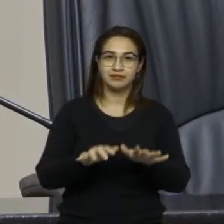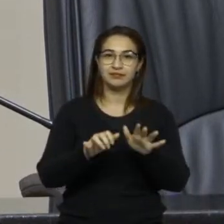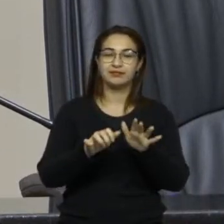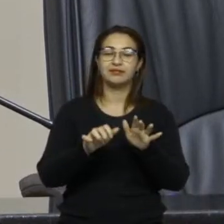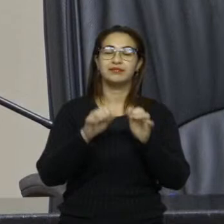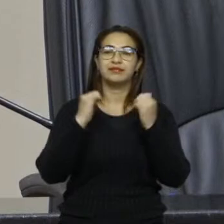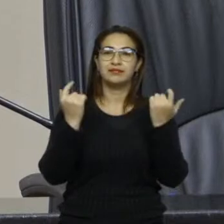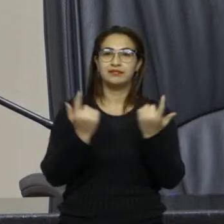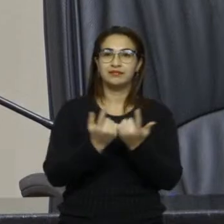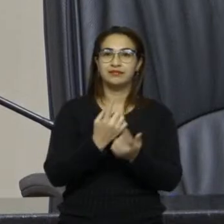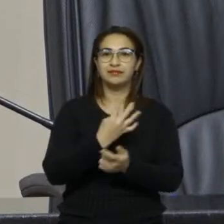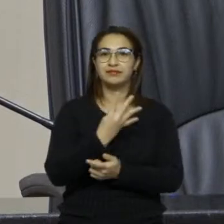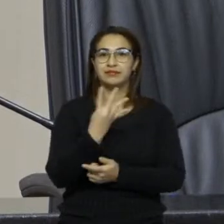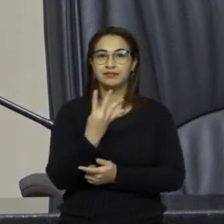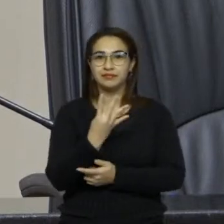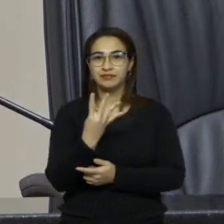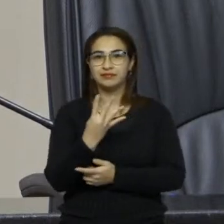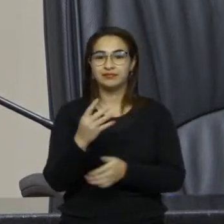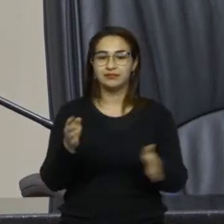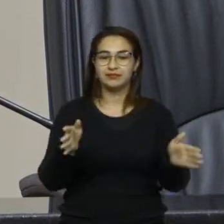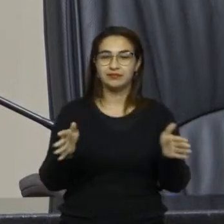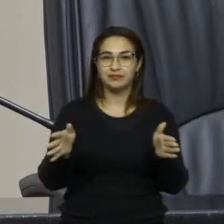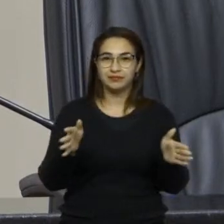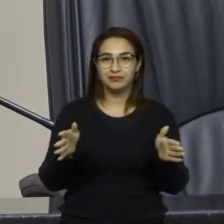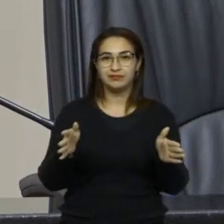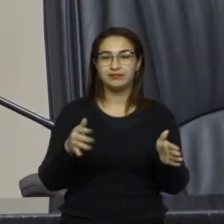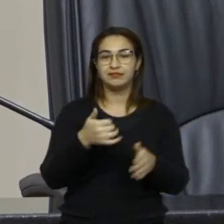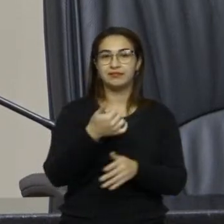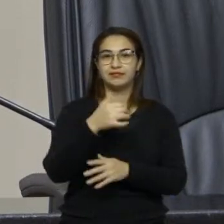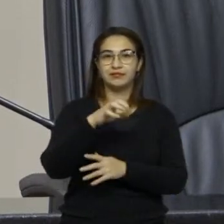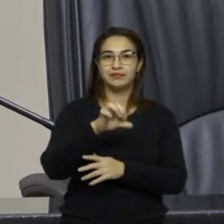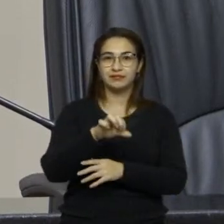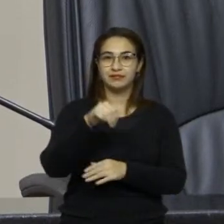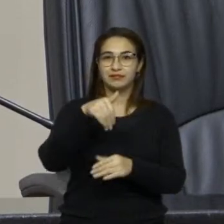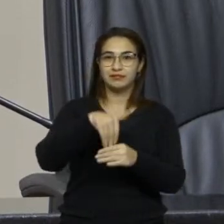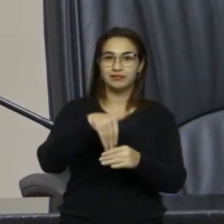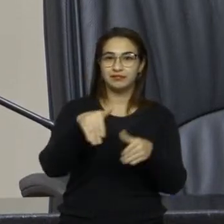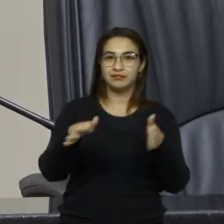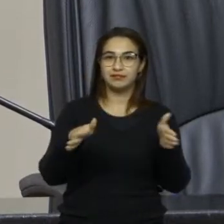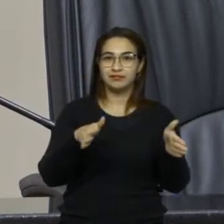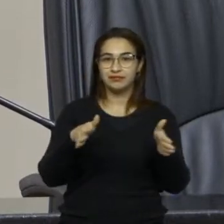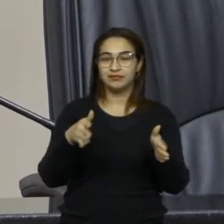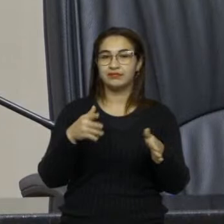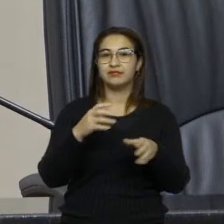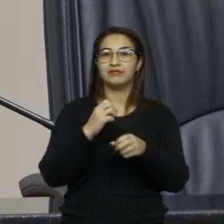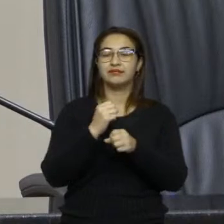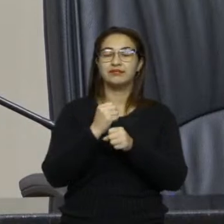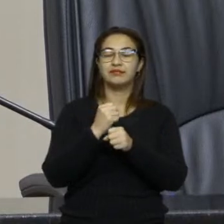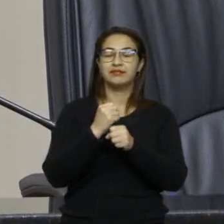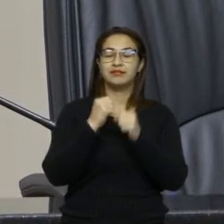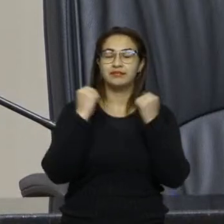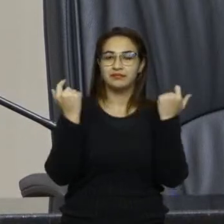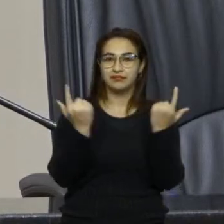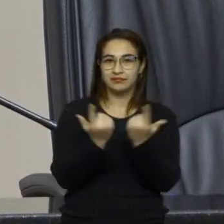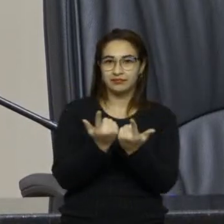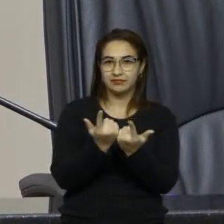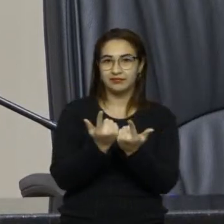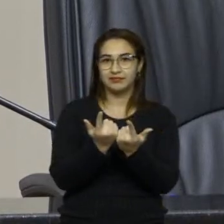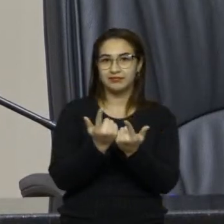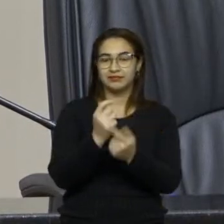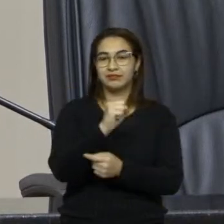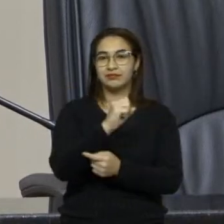sessão legislativa da 19ª legislatura da Assembleia Legislativa do Estado de Santa